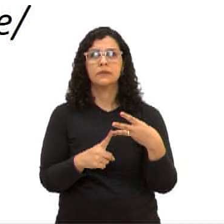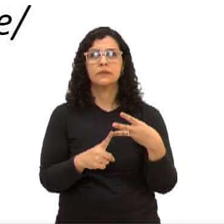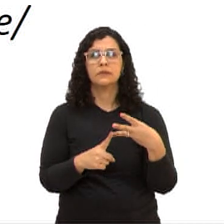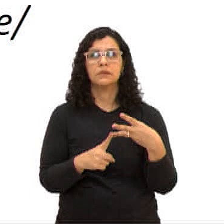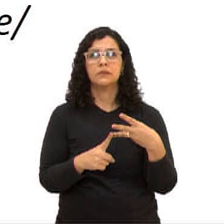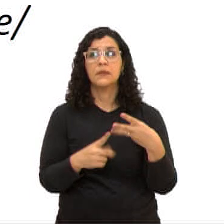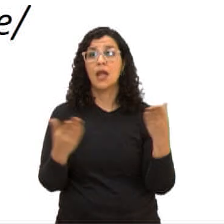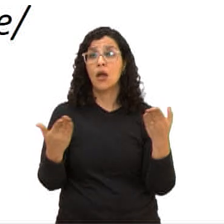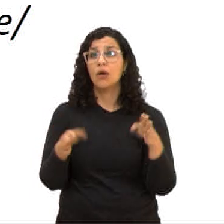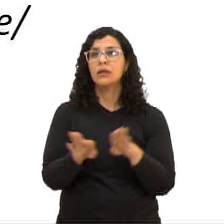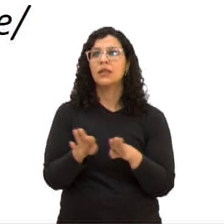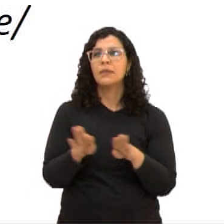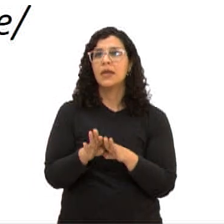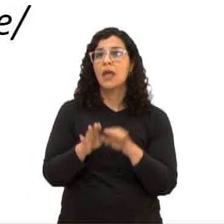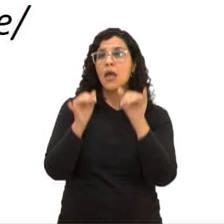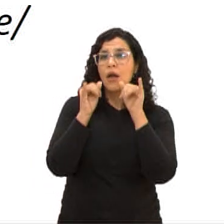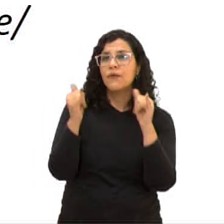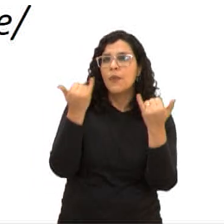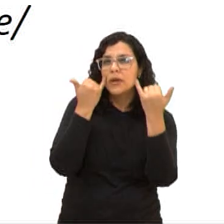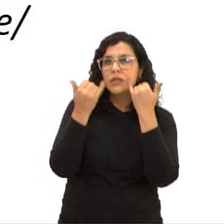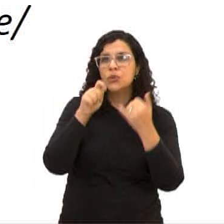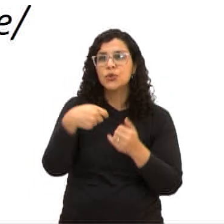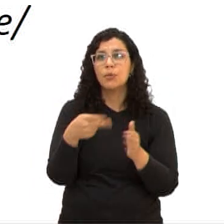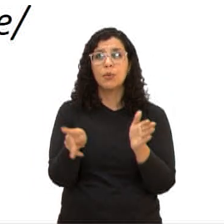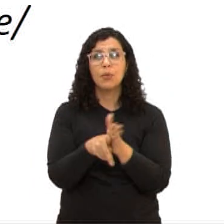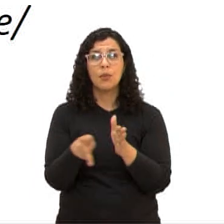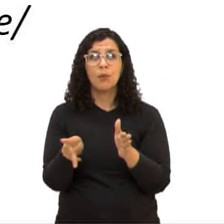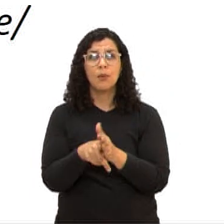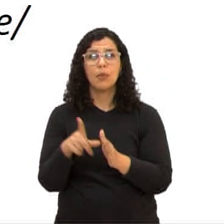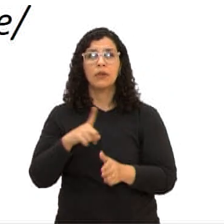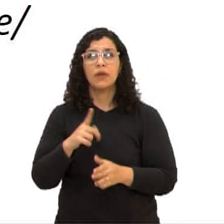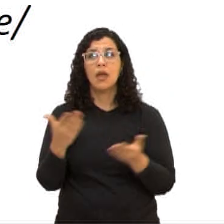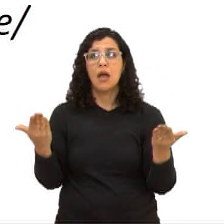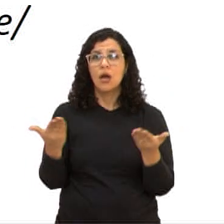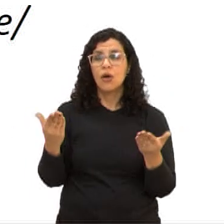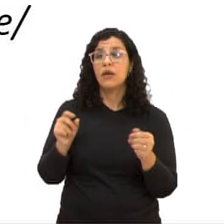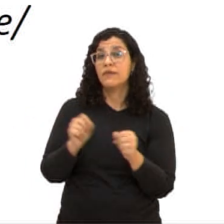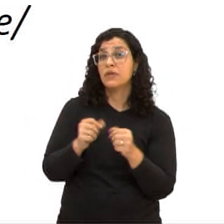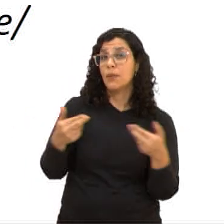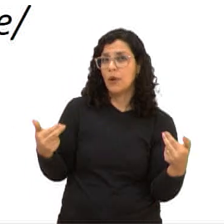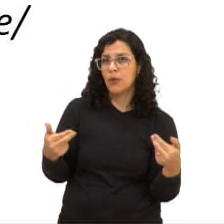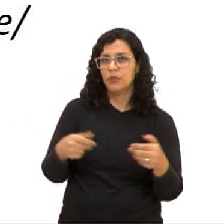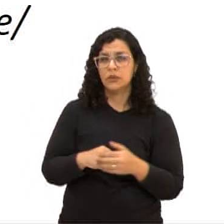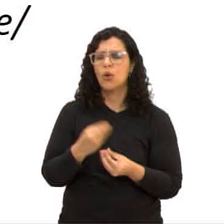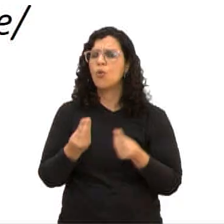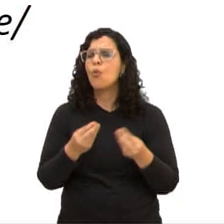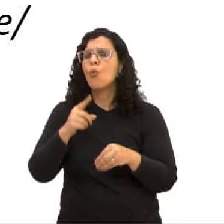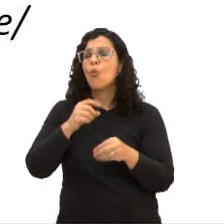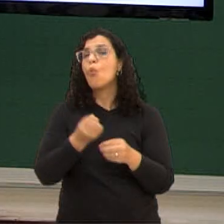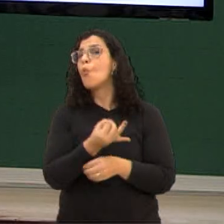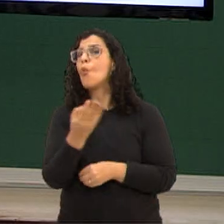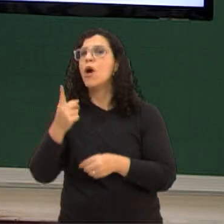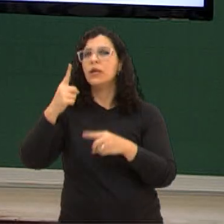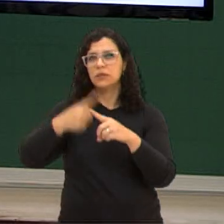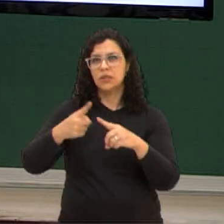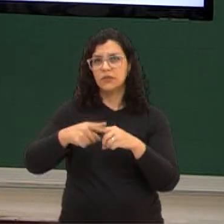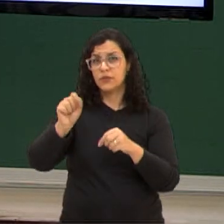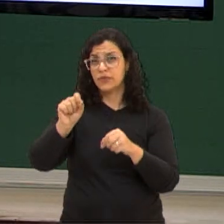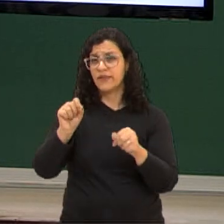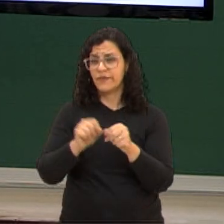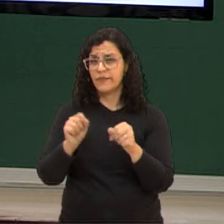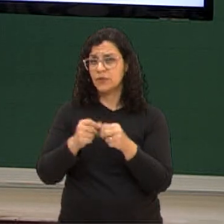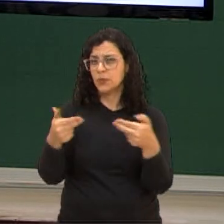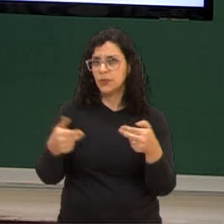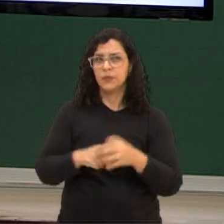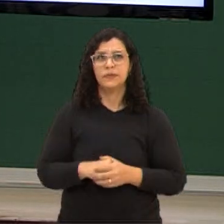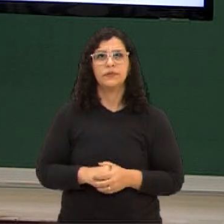agora, expressões para informar sobre a frequência com la que se hace algo. Então, para informar sobre a frequência com que você faz